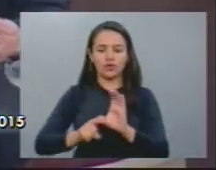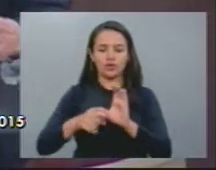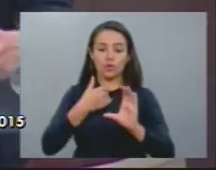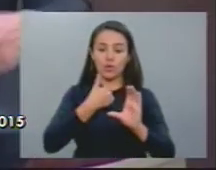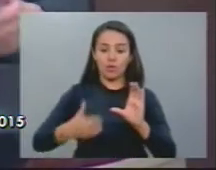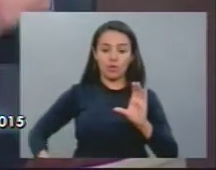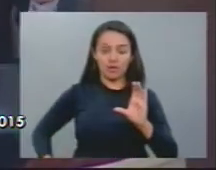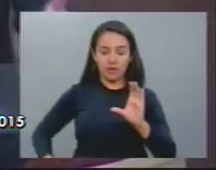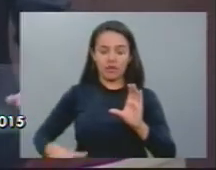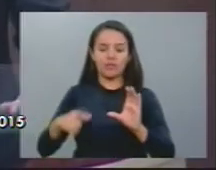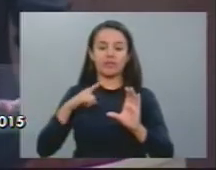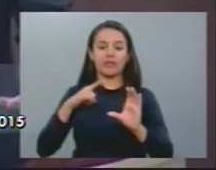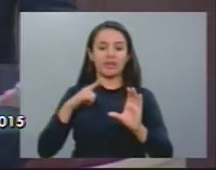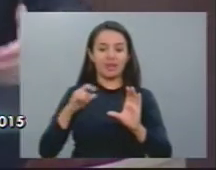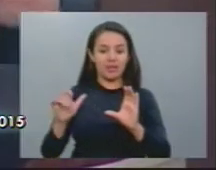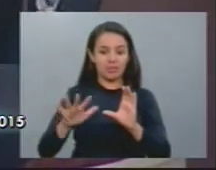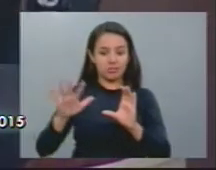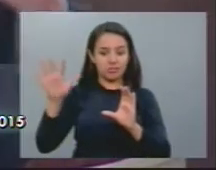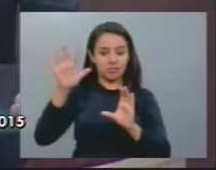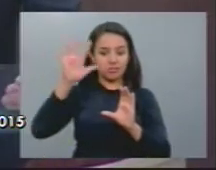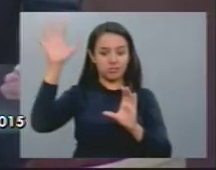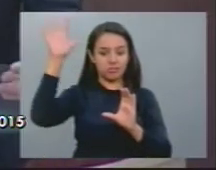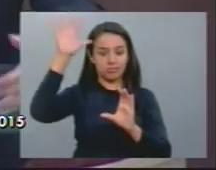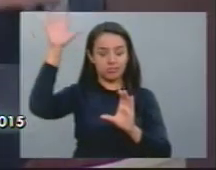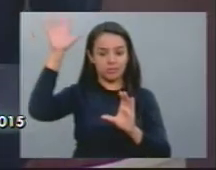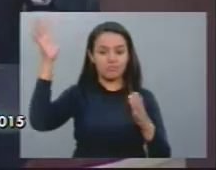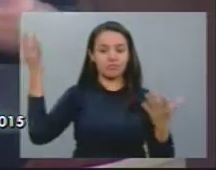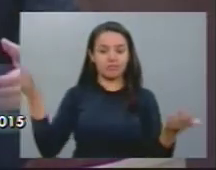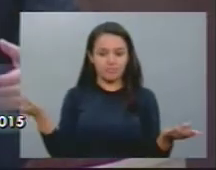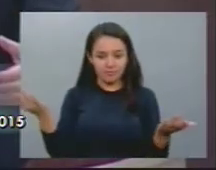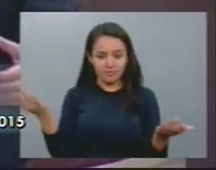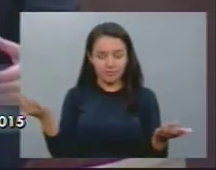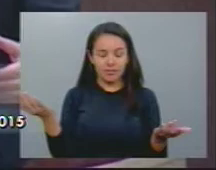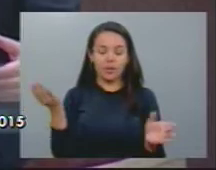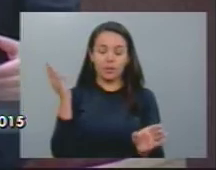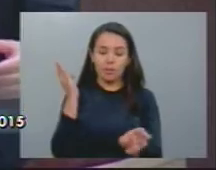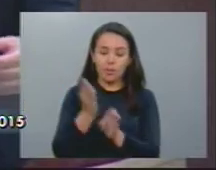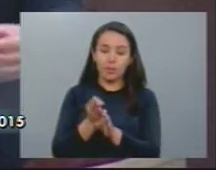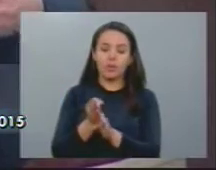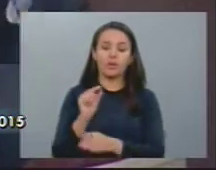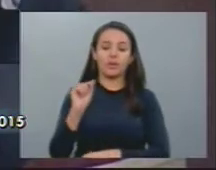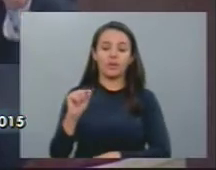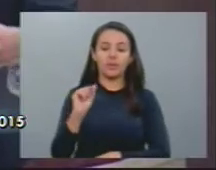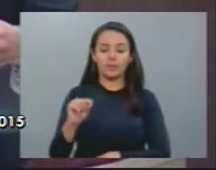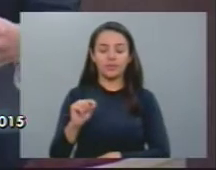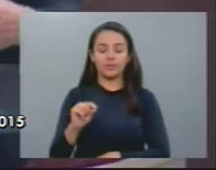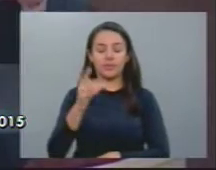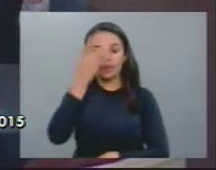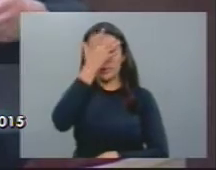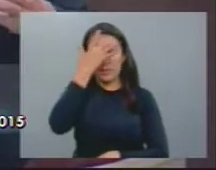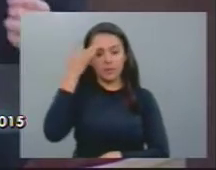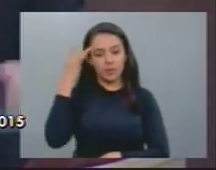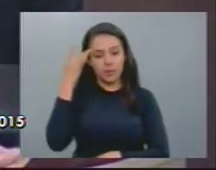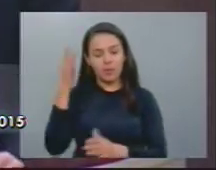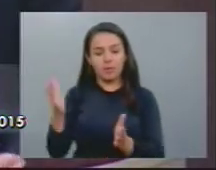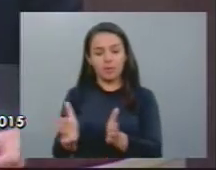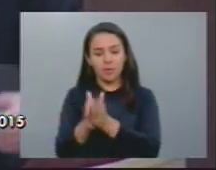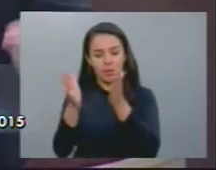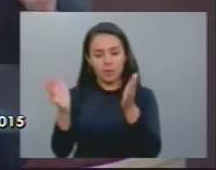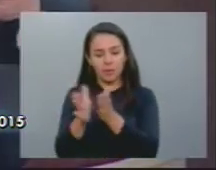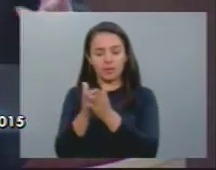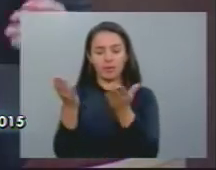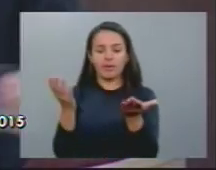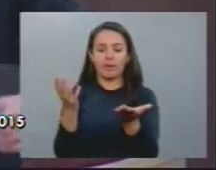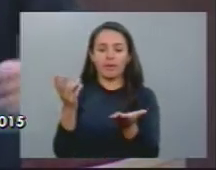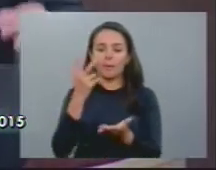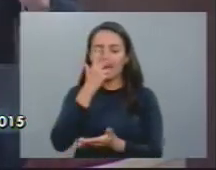que instrumentos de transferência dos mais pobres para o grande capital financeiro.